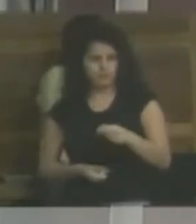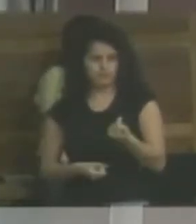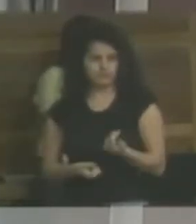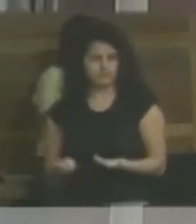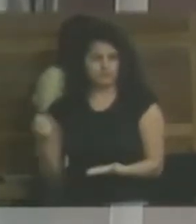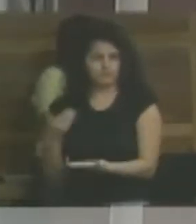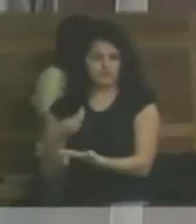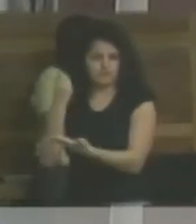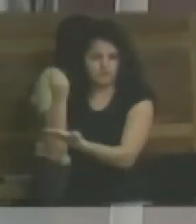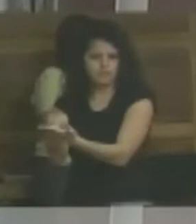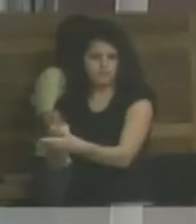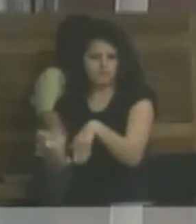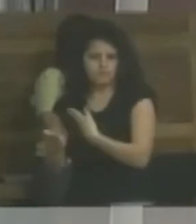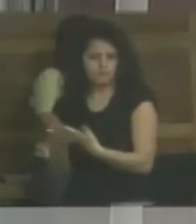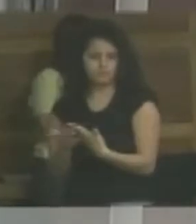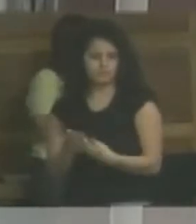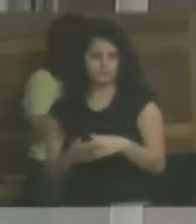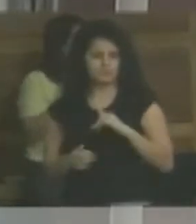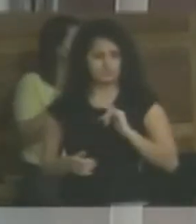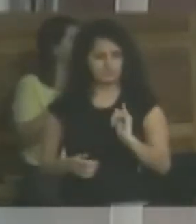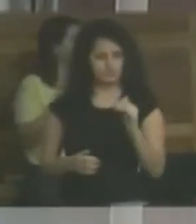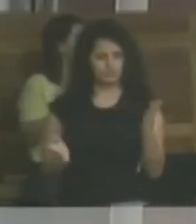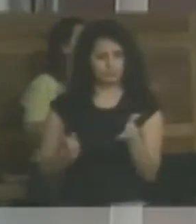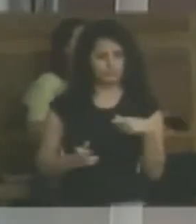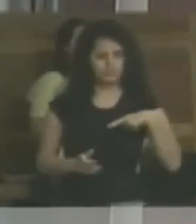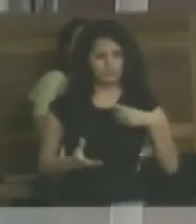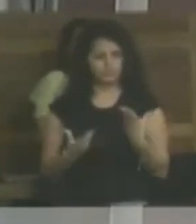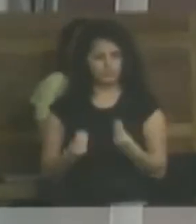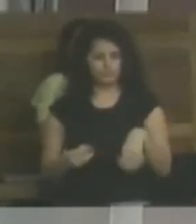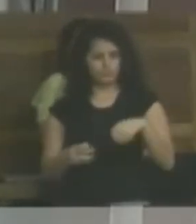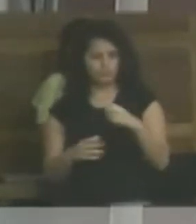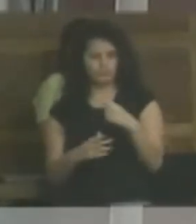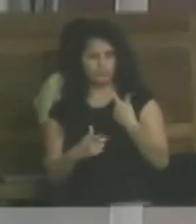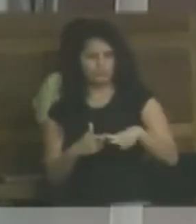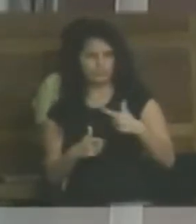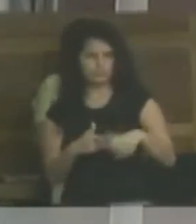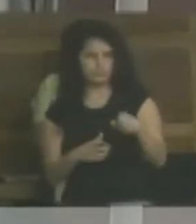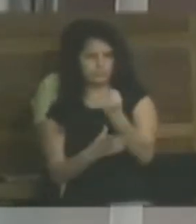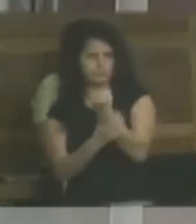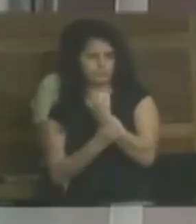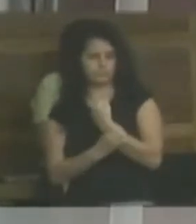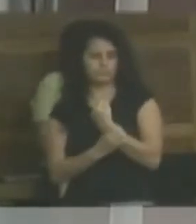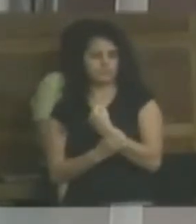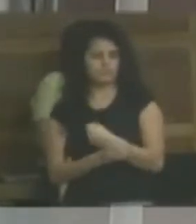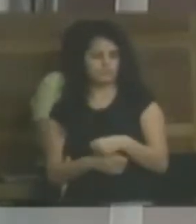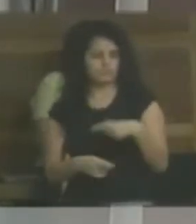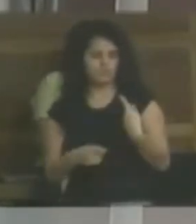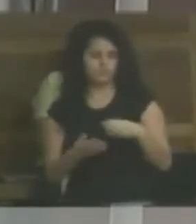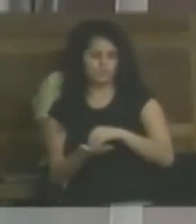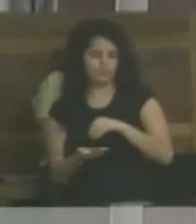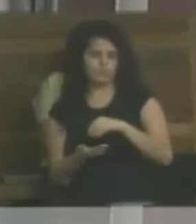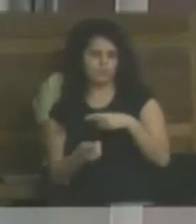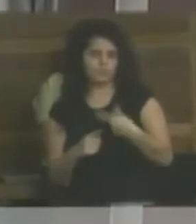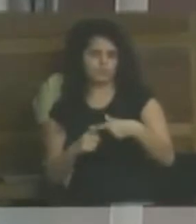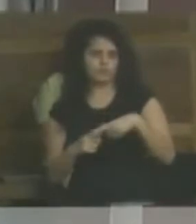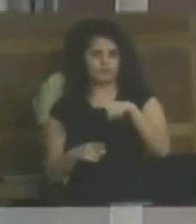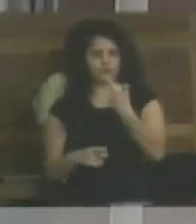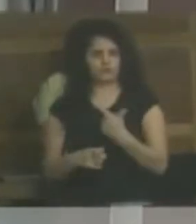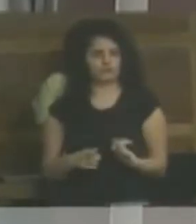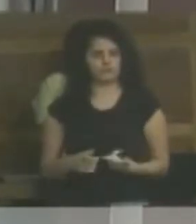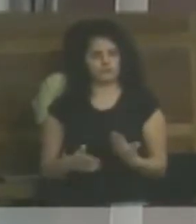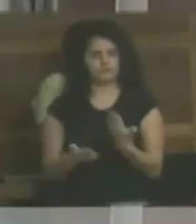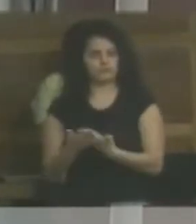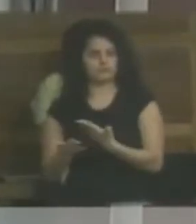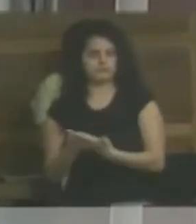de segurança, é por falta de investimento em educação, que vem ocorrendo aqui nesse município há décadas. É hora da gente parar um pouquinho de demagogia, né, de discurso